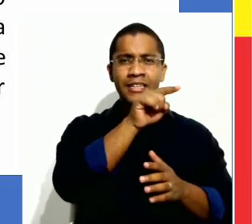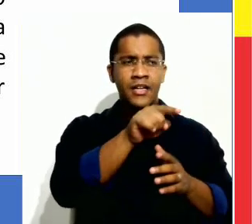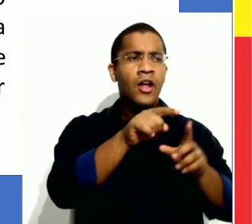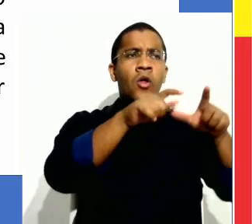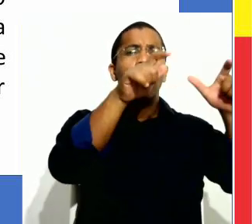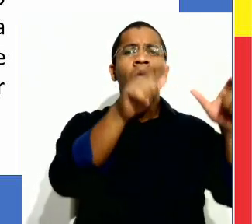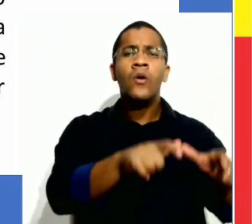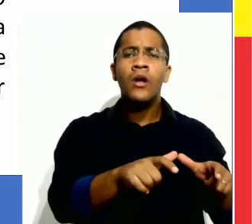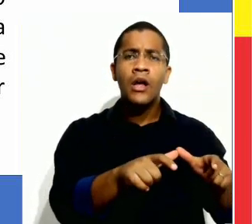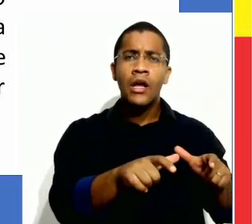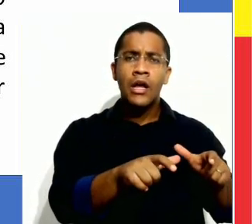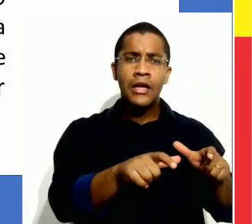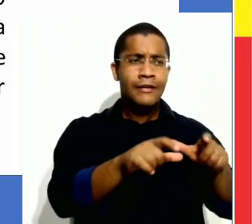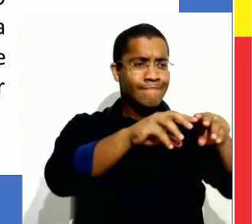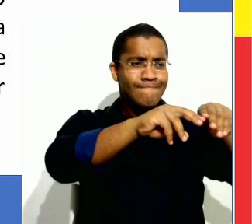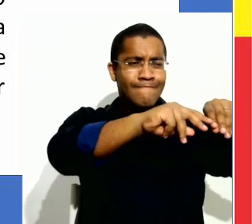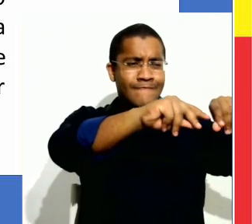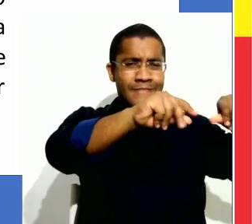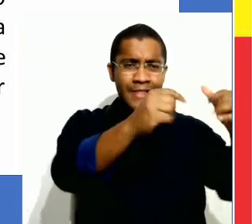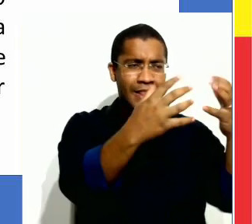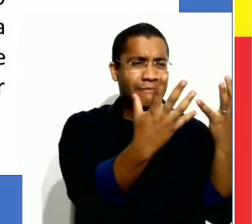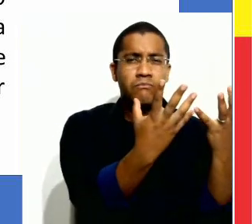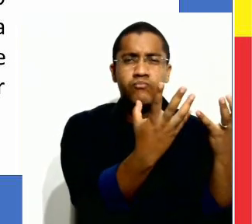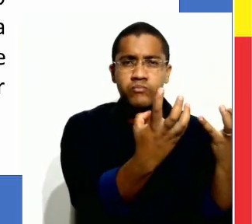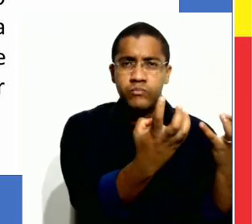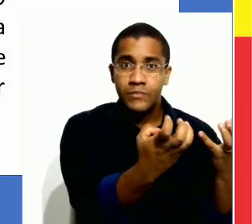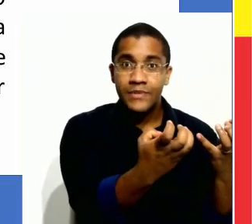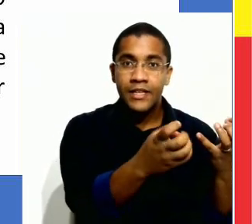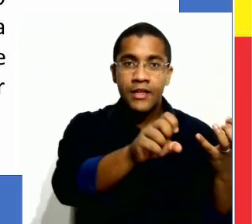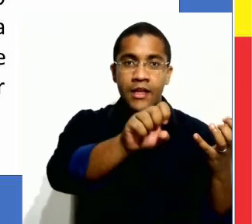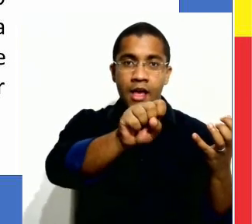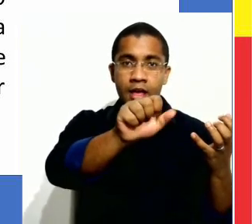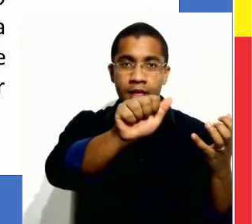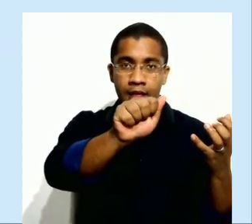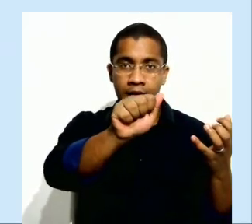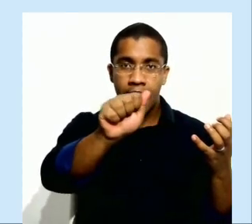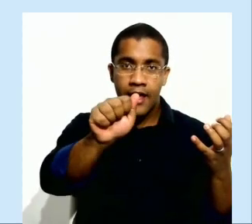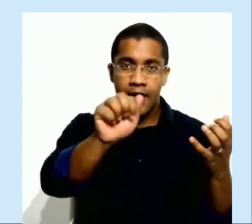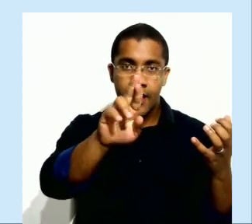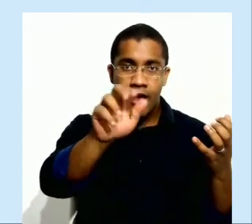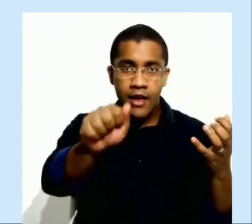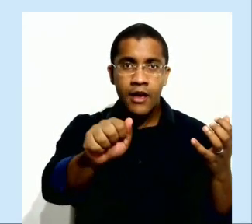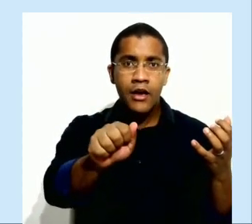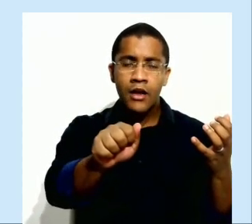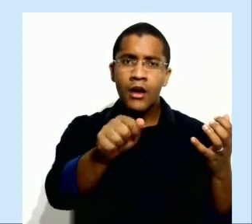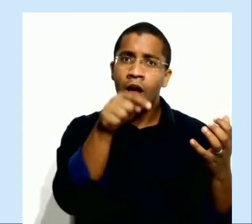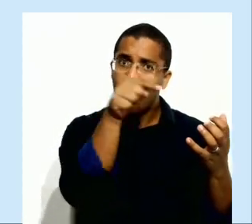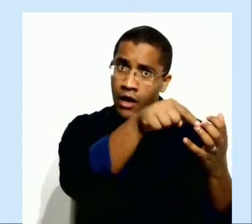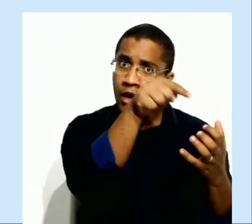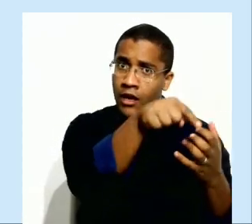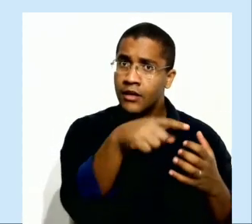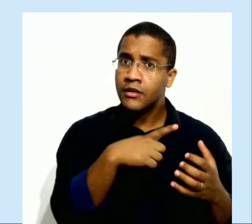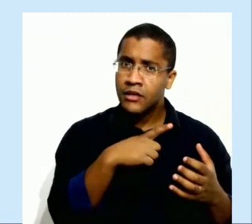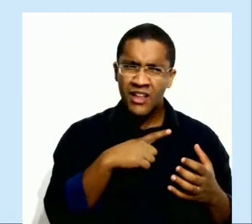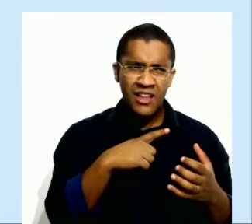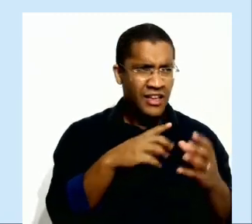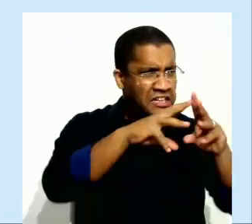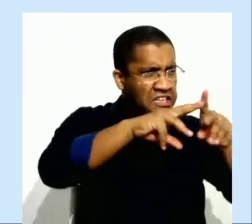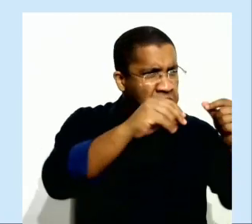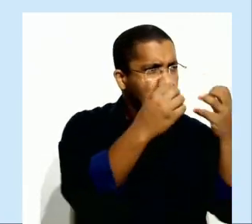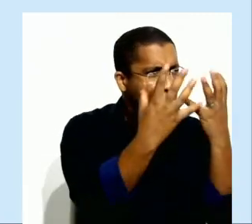escaldante deserto do Saara, meus jovens. Professor, no meio